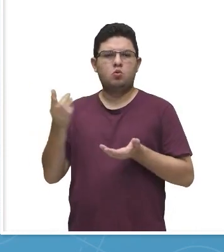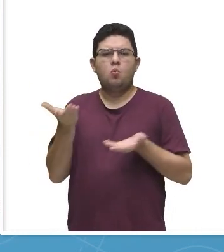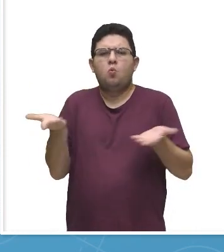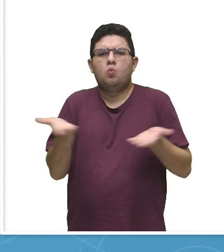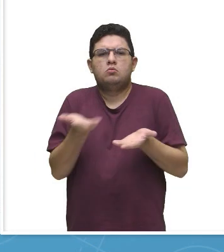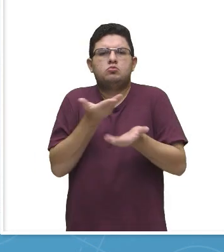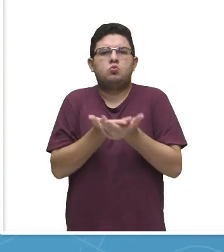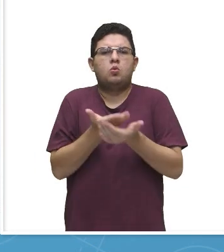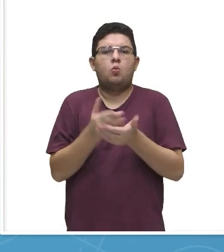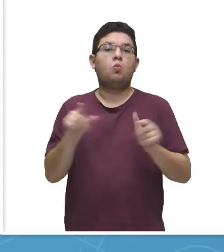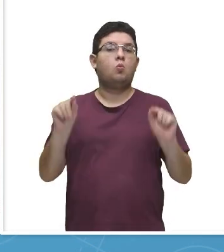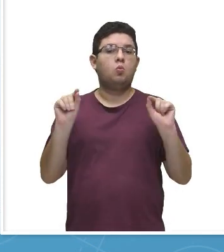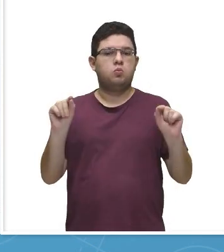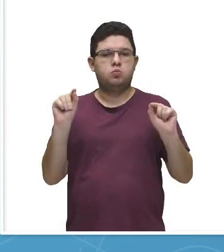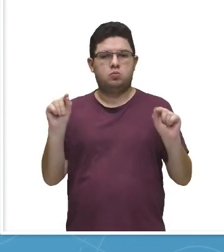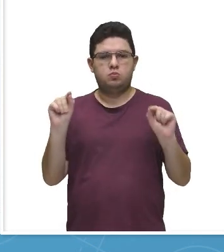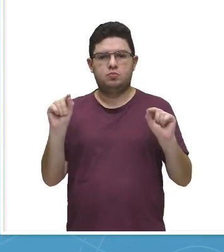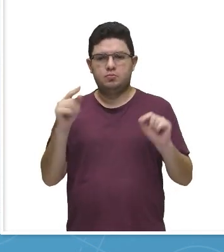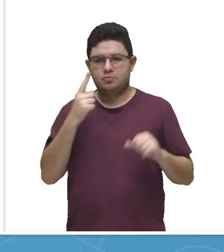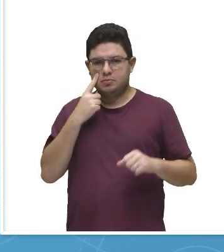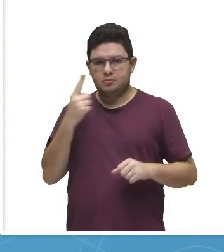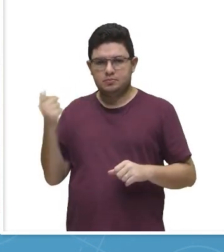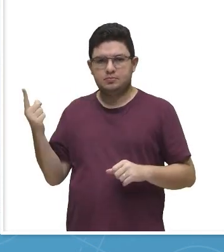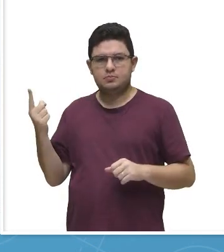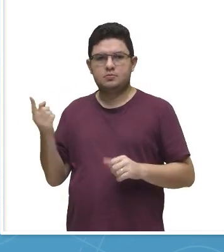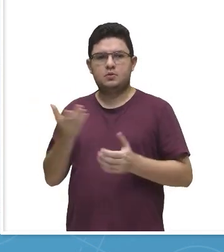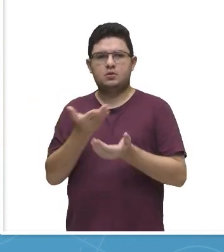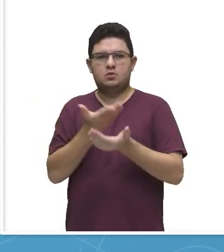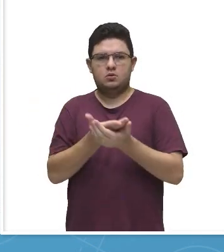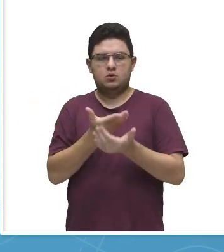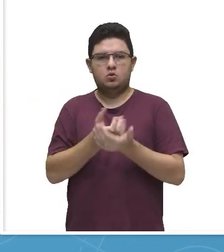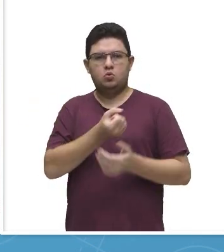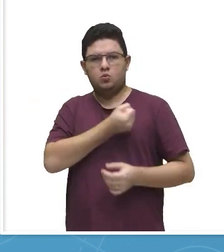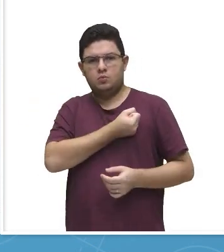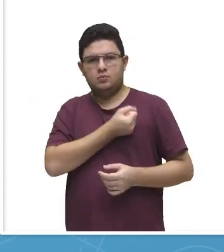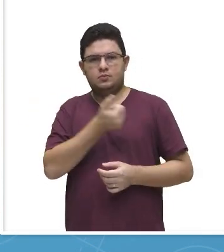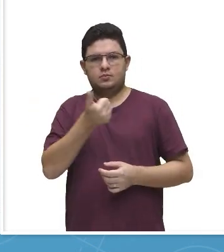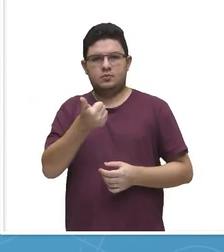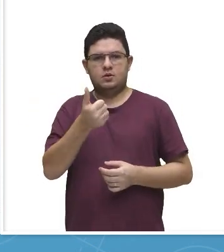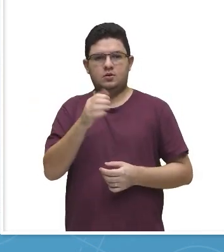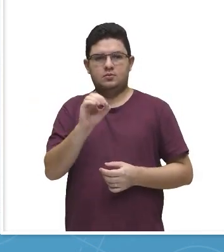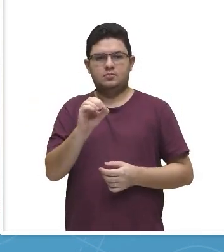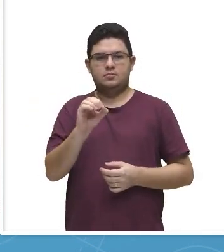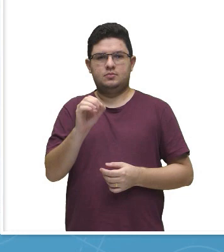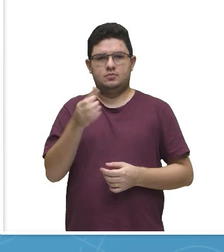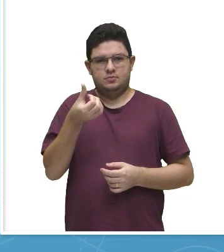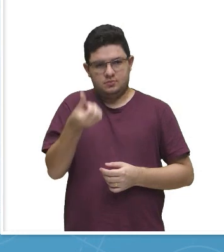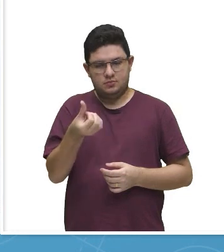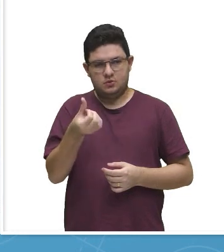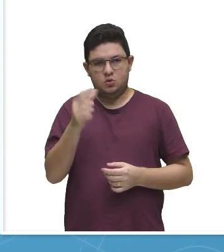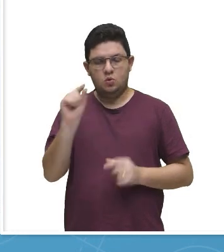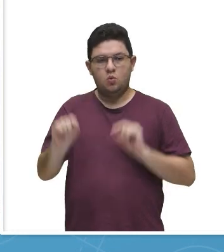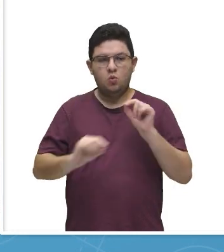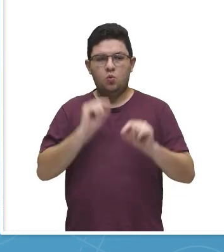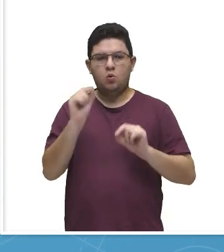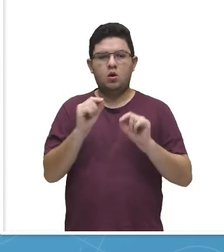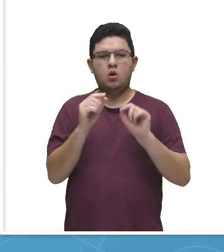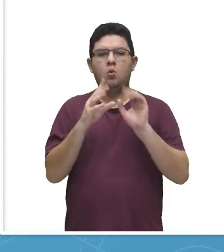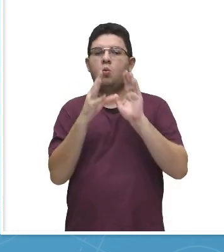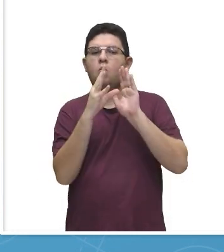Na nossa aula de número 106 de matemática, vamos falar sobre o conteúdo de potenciação com números